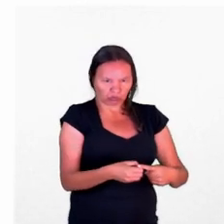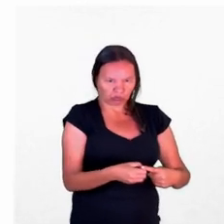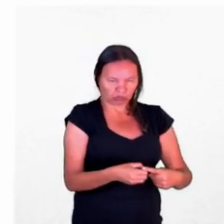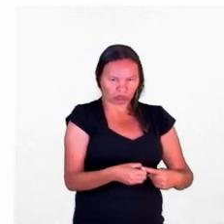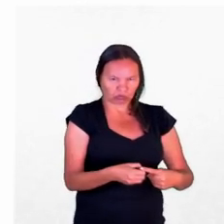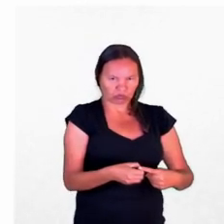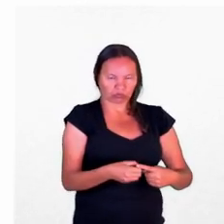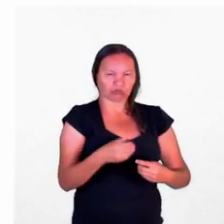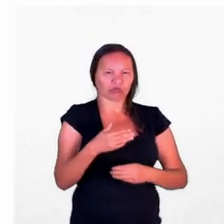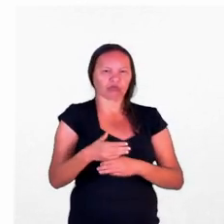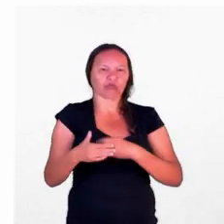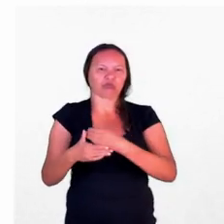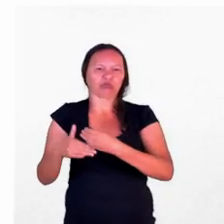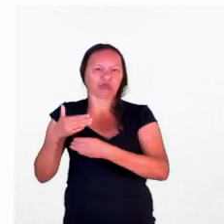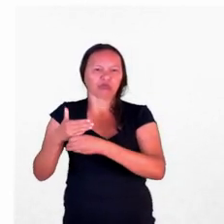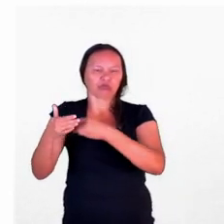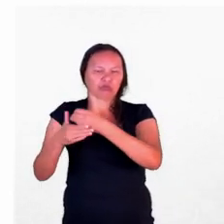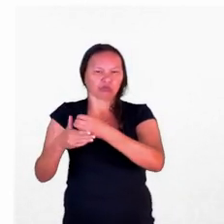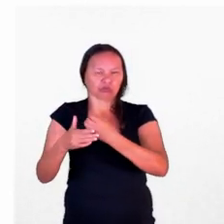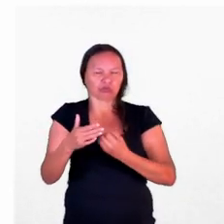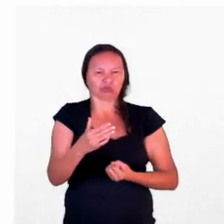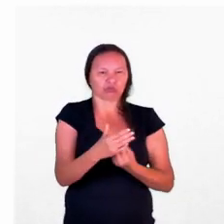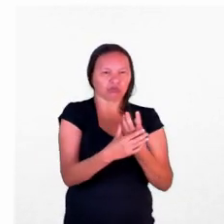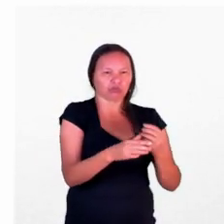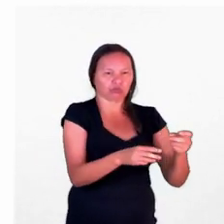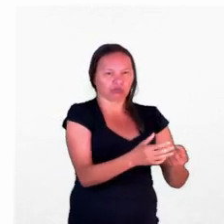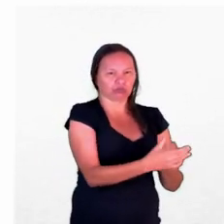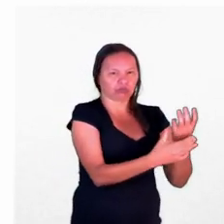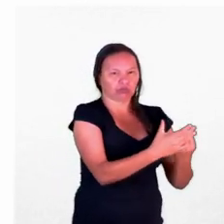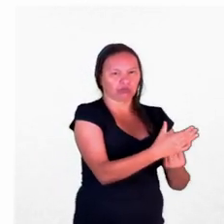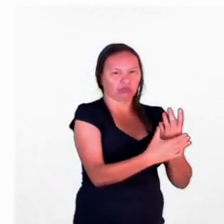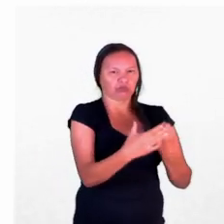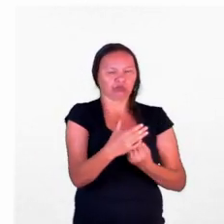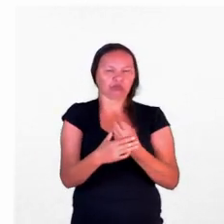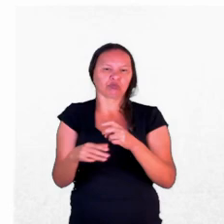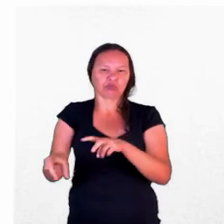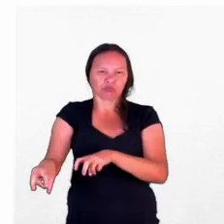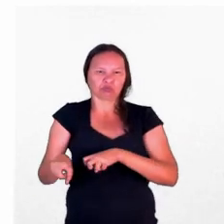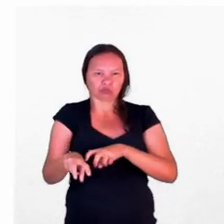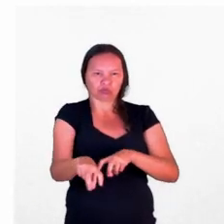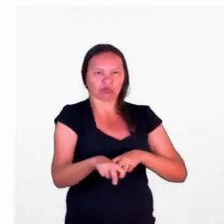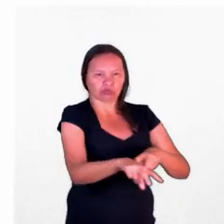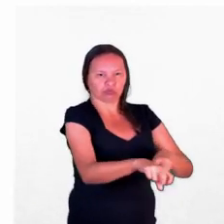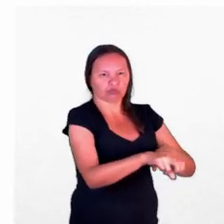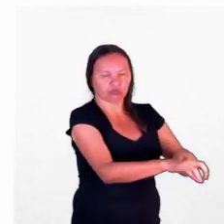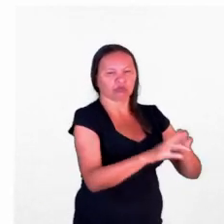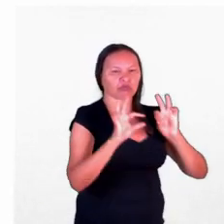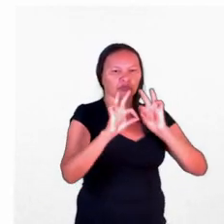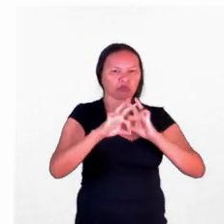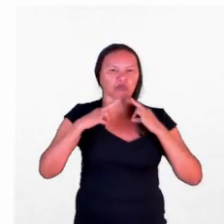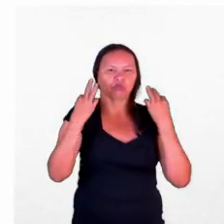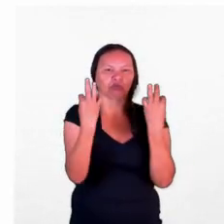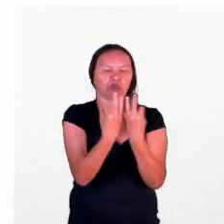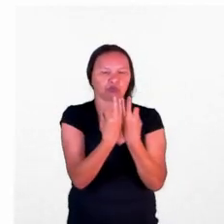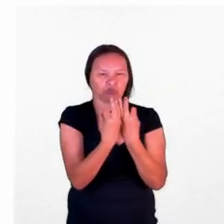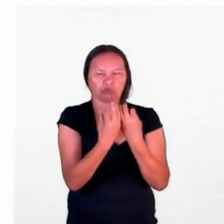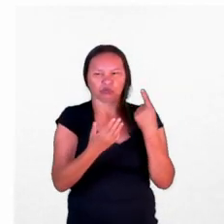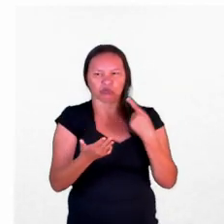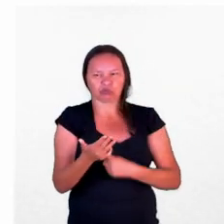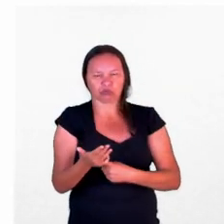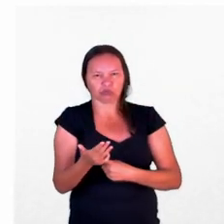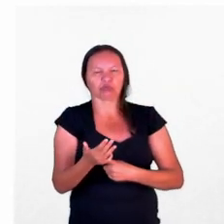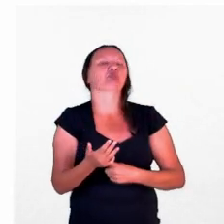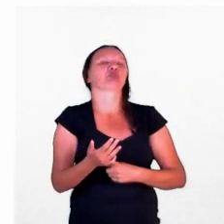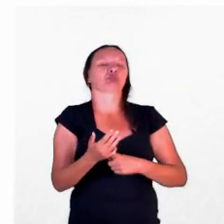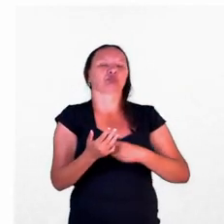acho desenvolver agricultura de alimentos a gente já sabe da importância da Agricultura Familiar então a aplicação desse percentual de